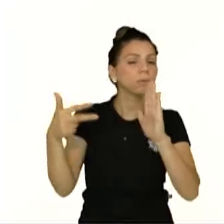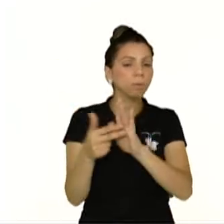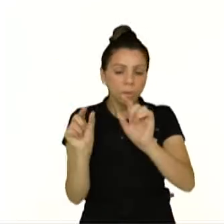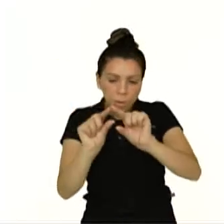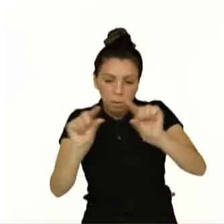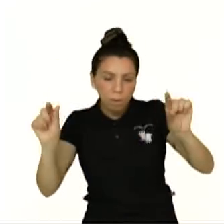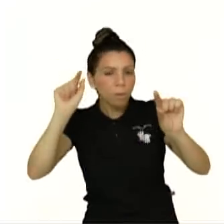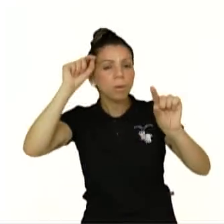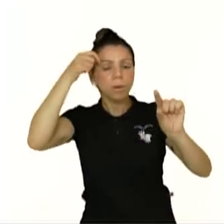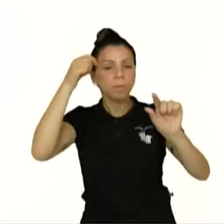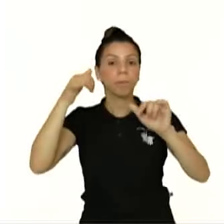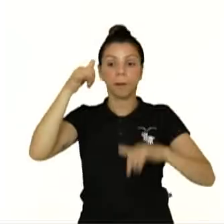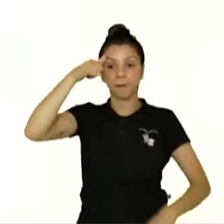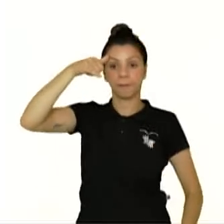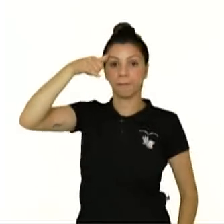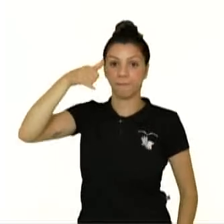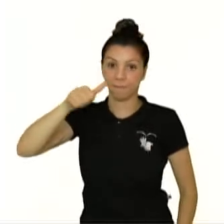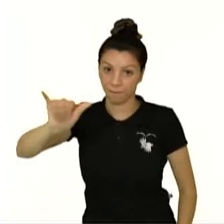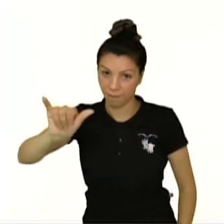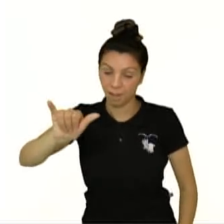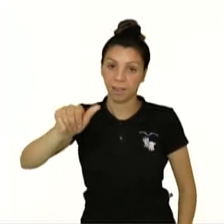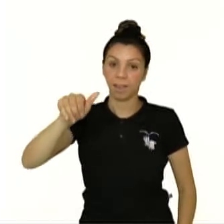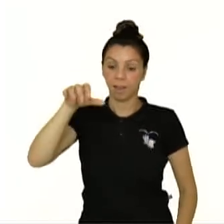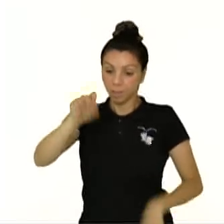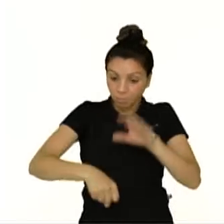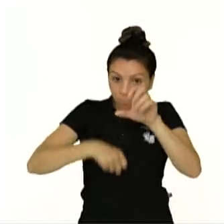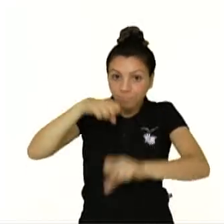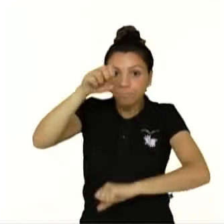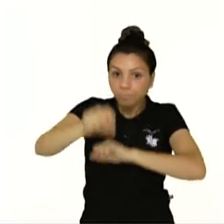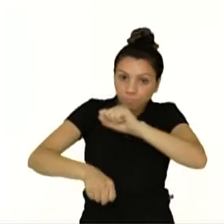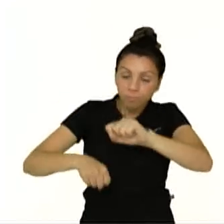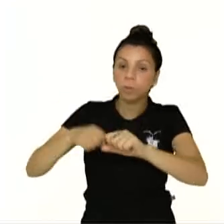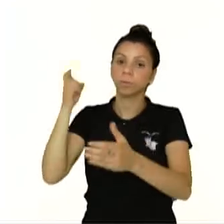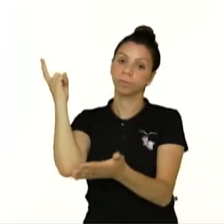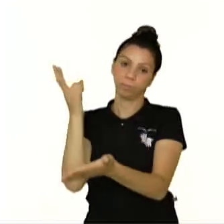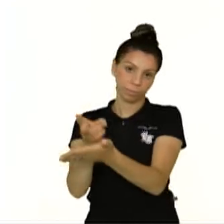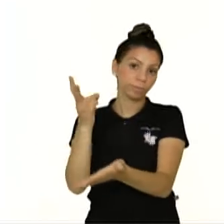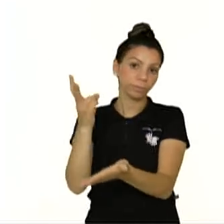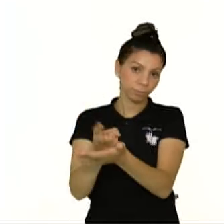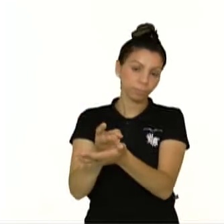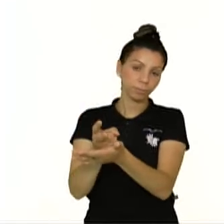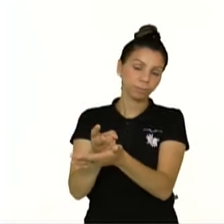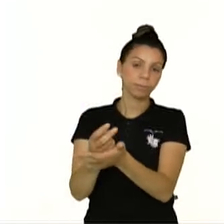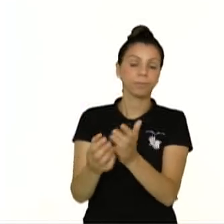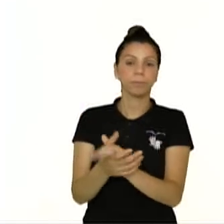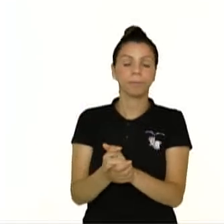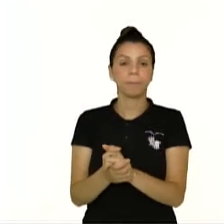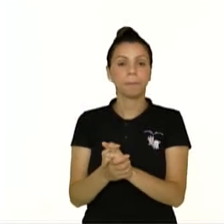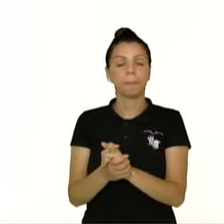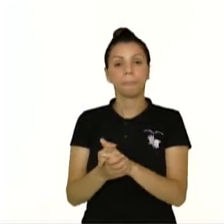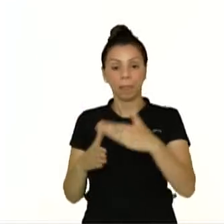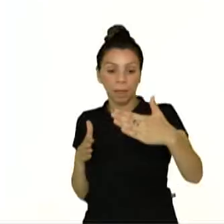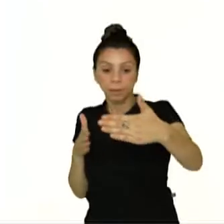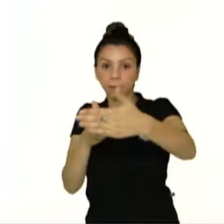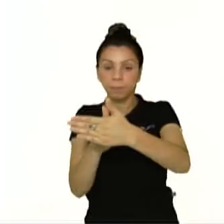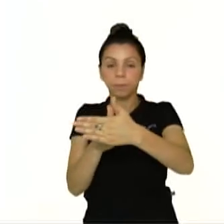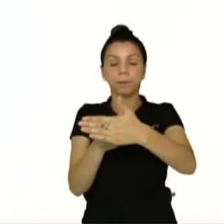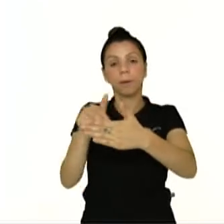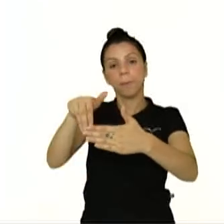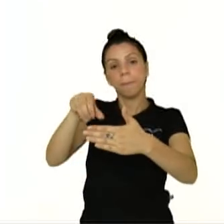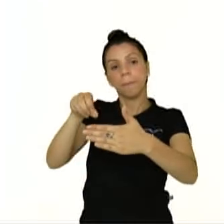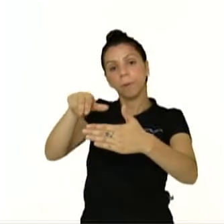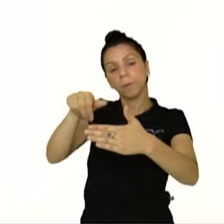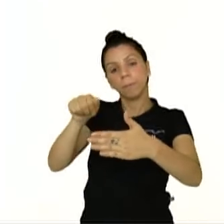Para evitar que esse monopólio continuasse, ou seja, para limitar o monopólio